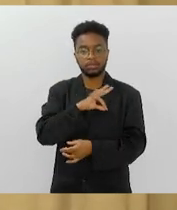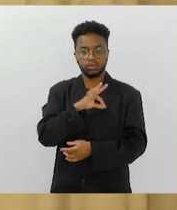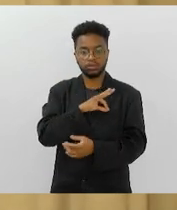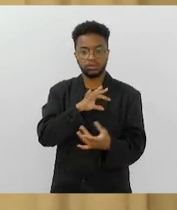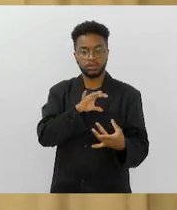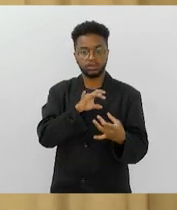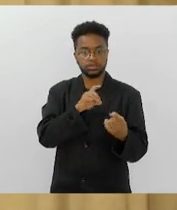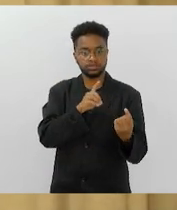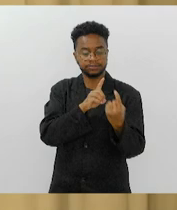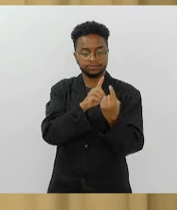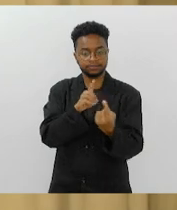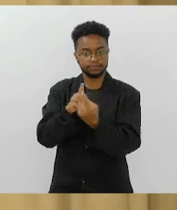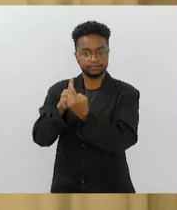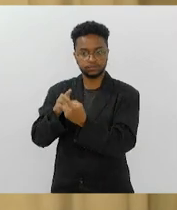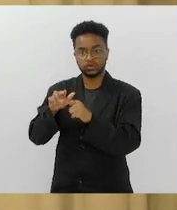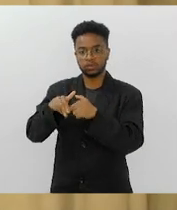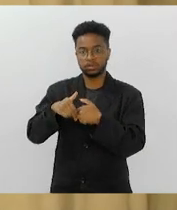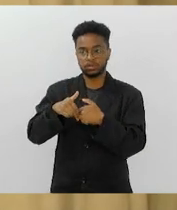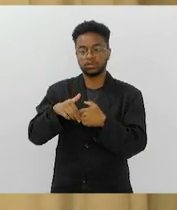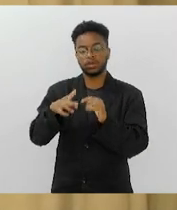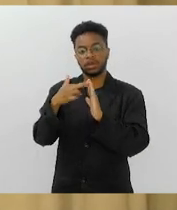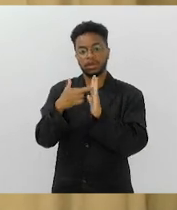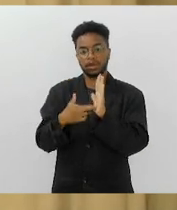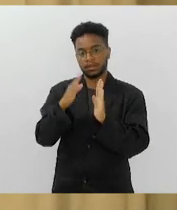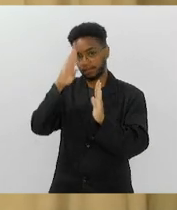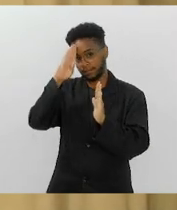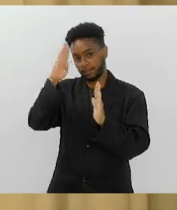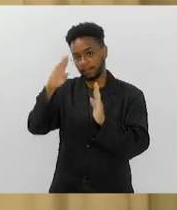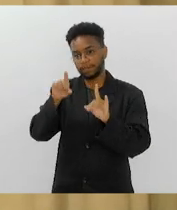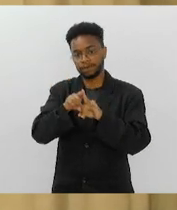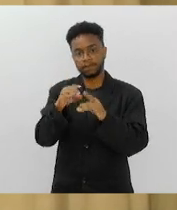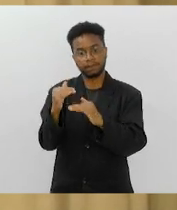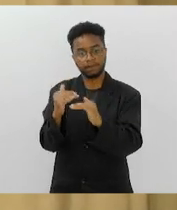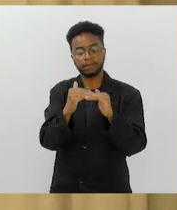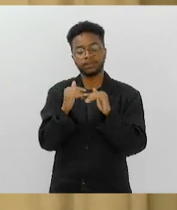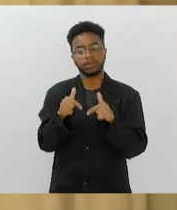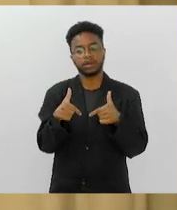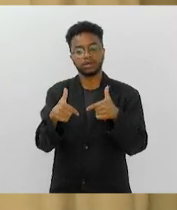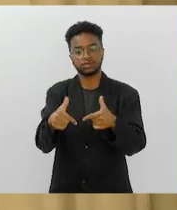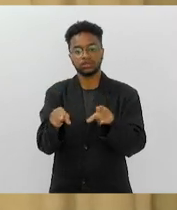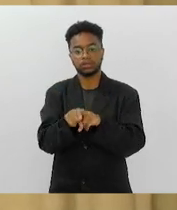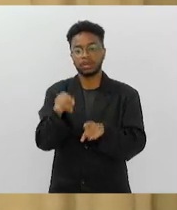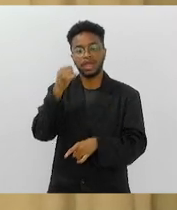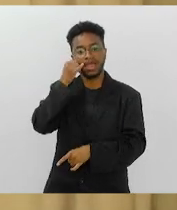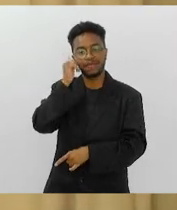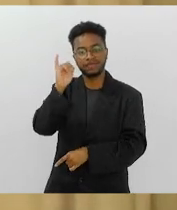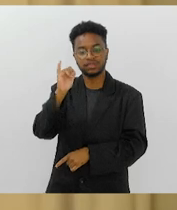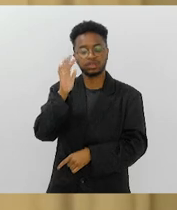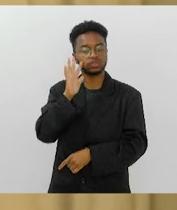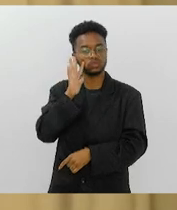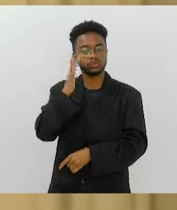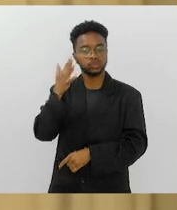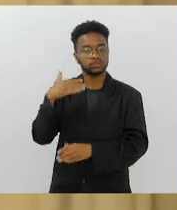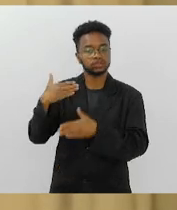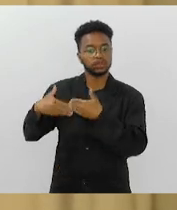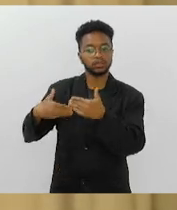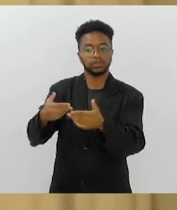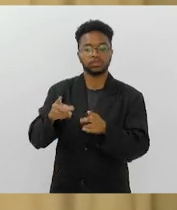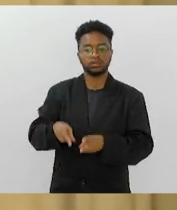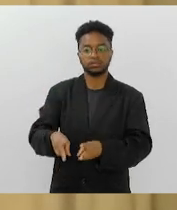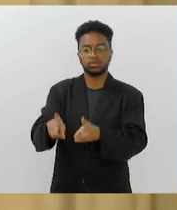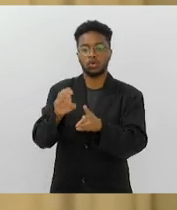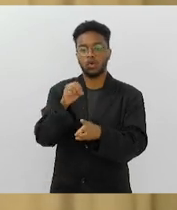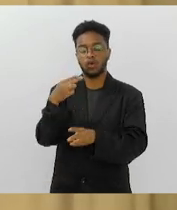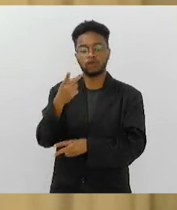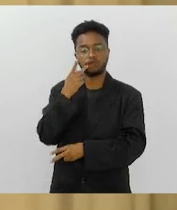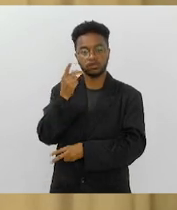a partir de um comando central, uniformizando as ações e evitando soluções de continuidade, seja em Fortaleza, seja